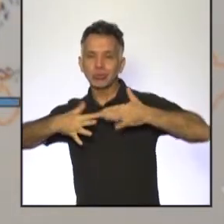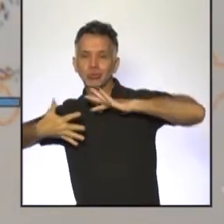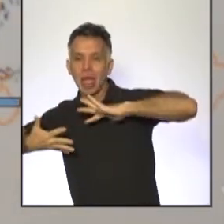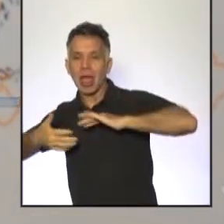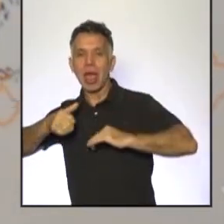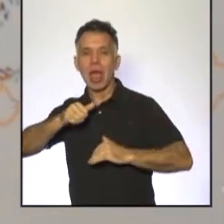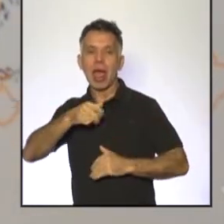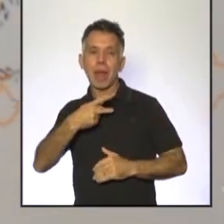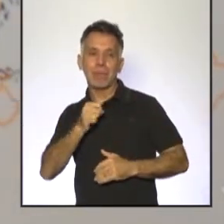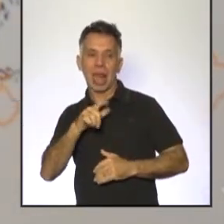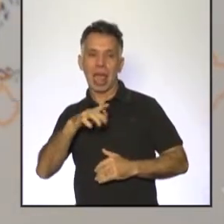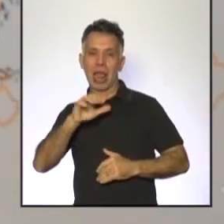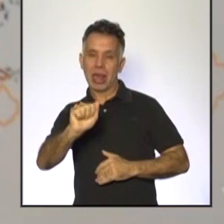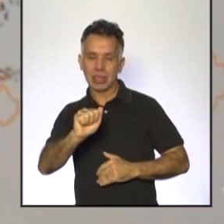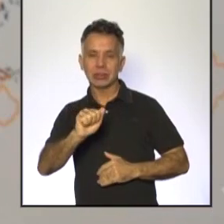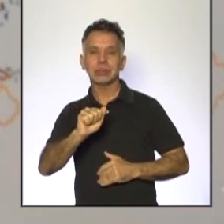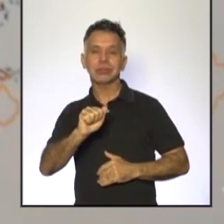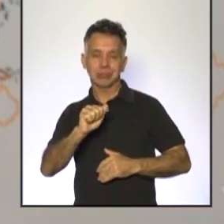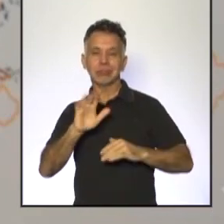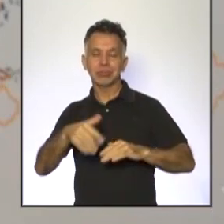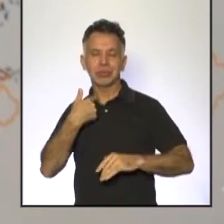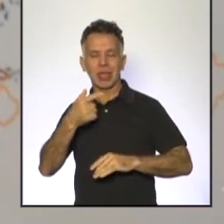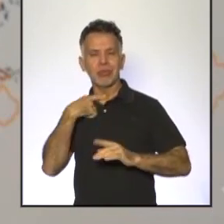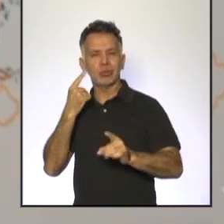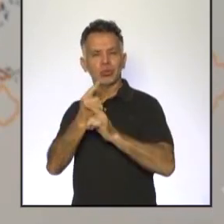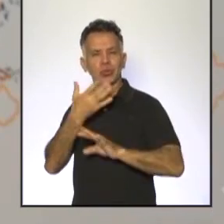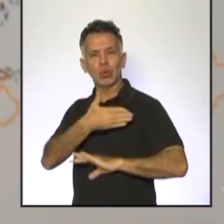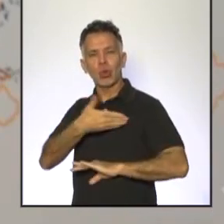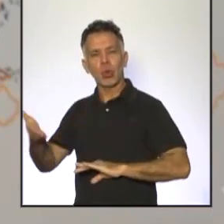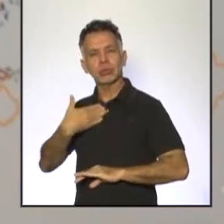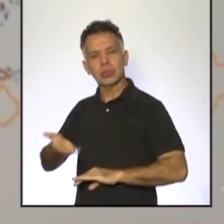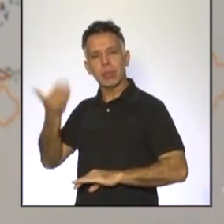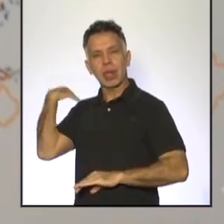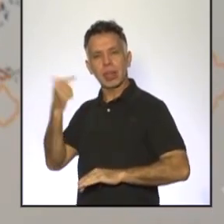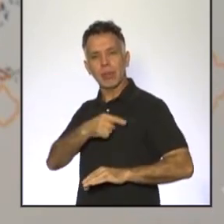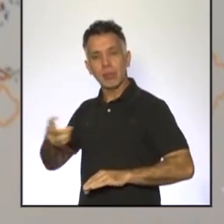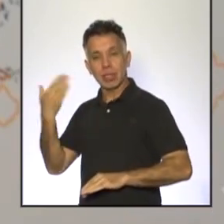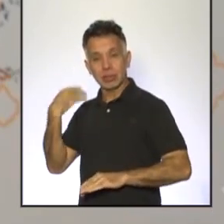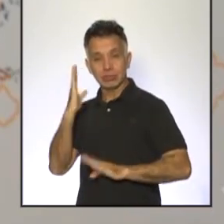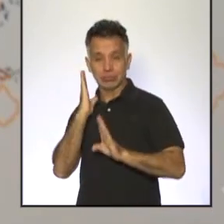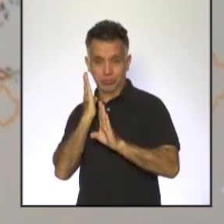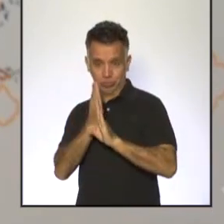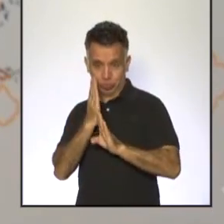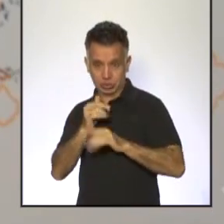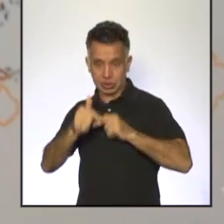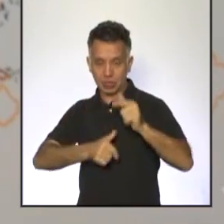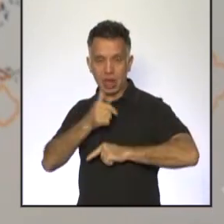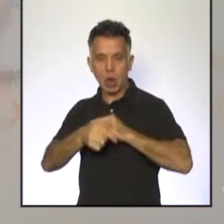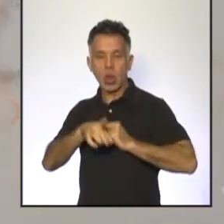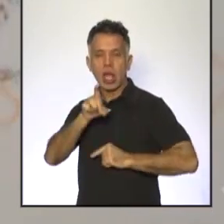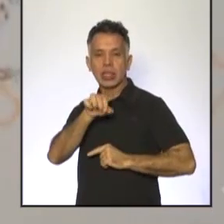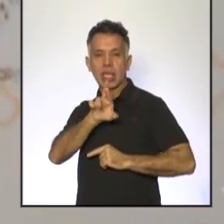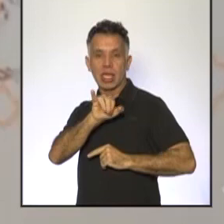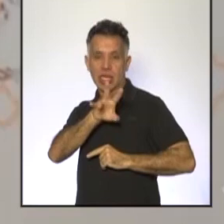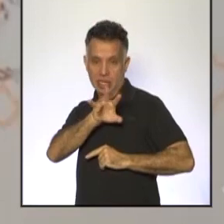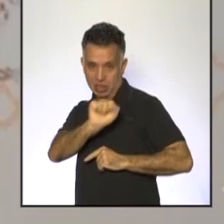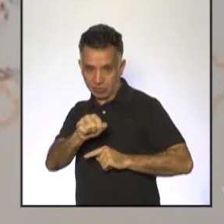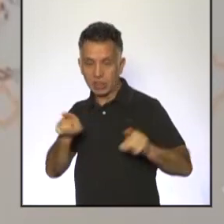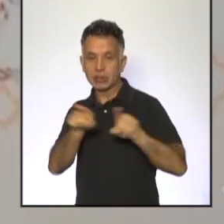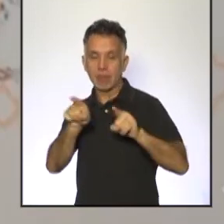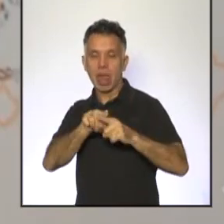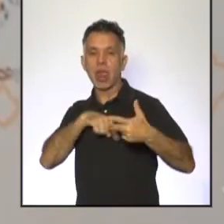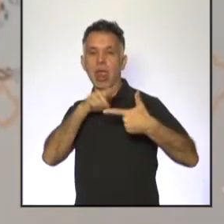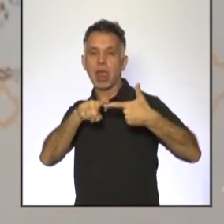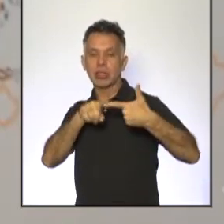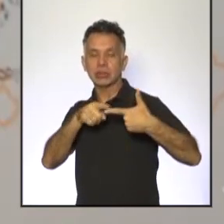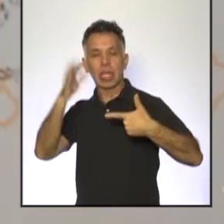nosso encontro da semana passada, que trabalhamos a deriva continental e também a teoria da tectônica de placas.